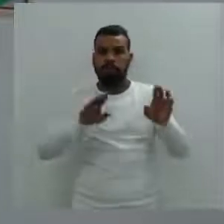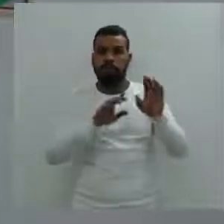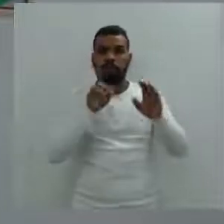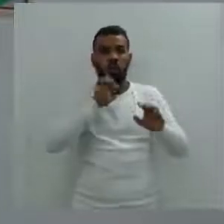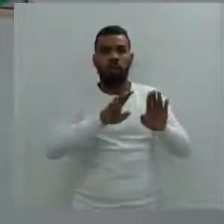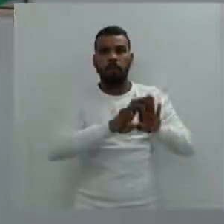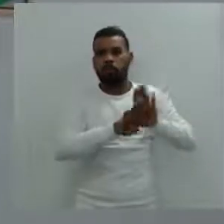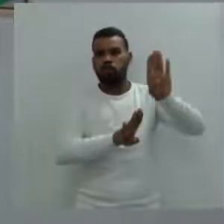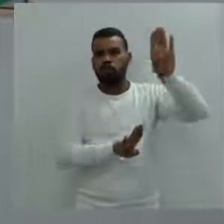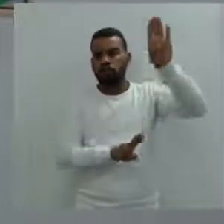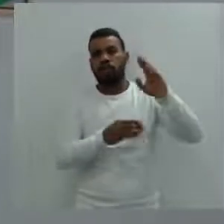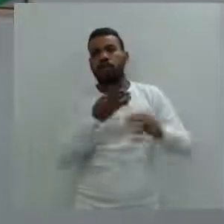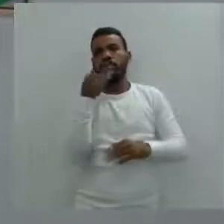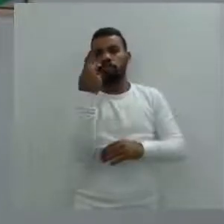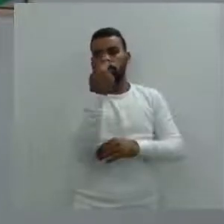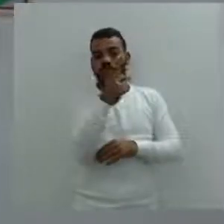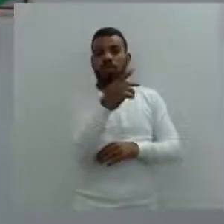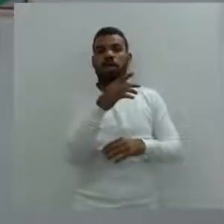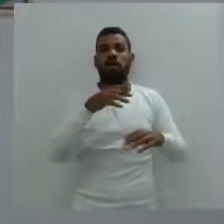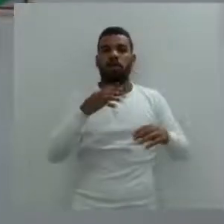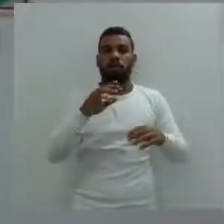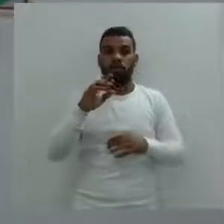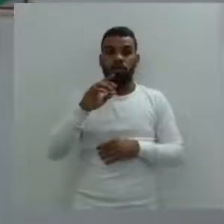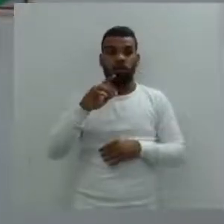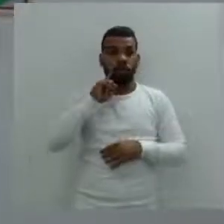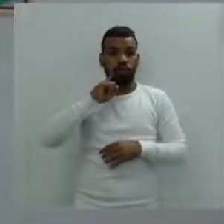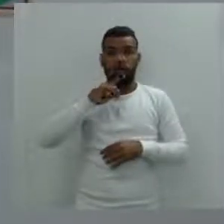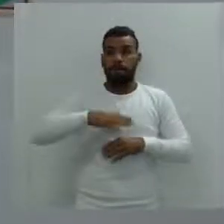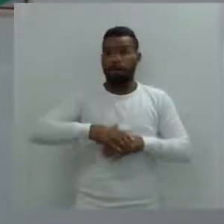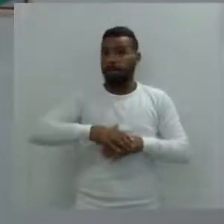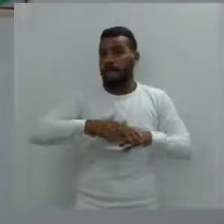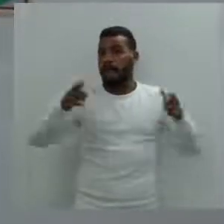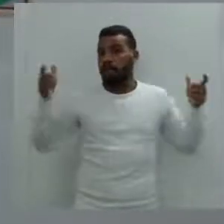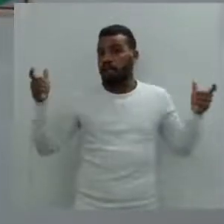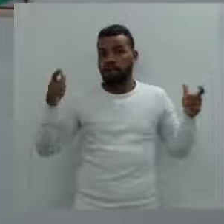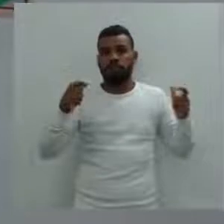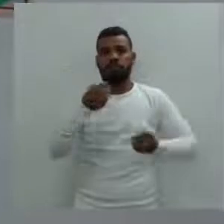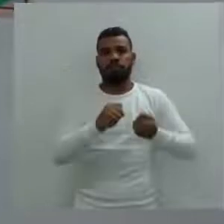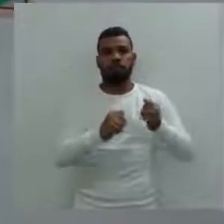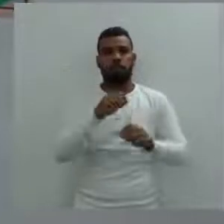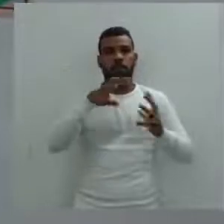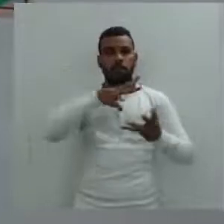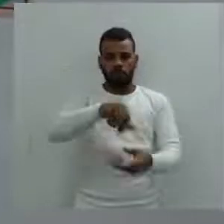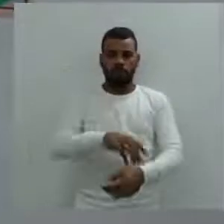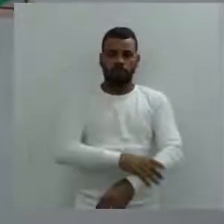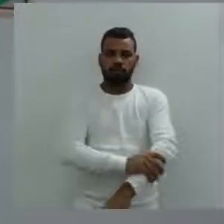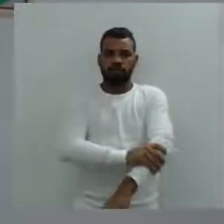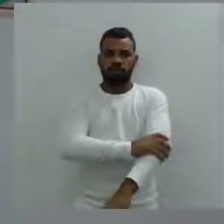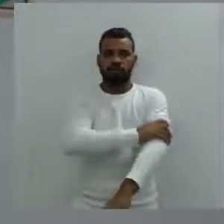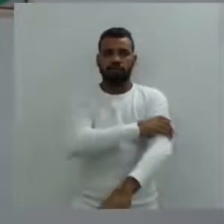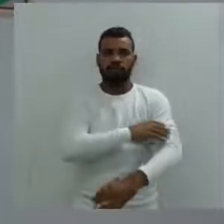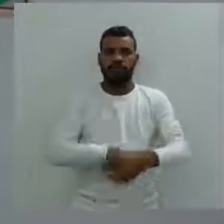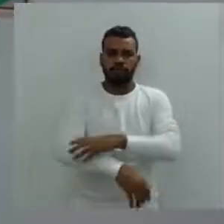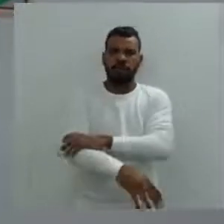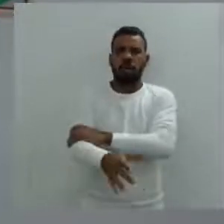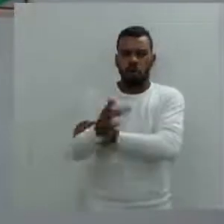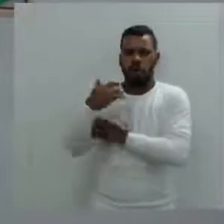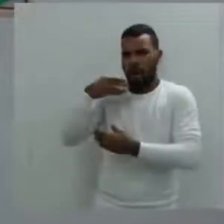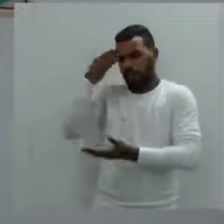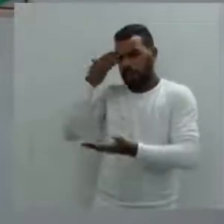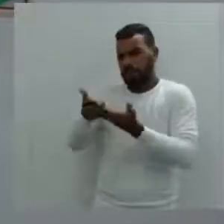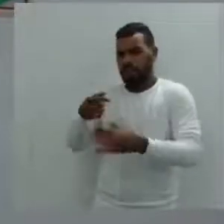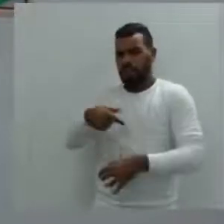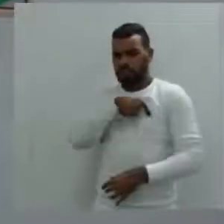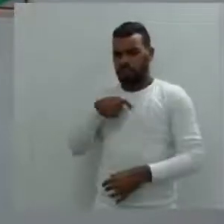Unidos têm a maior indústria hoje do mundo, tá bom? Né? Mas aí eu acho que a China já está chegando perto, se não é que